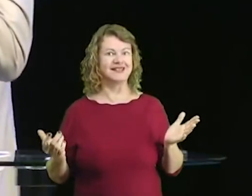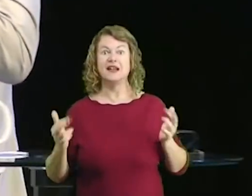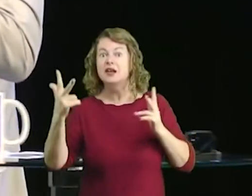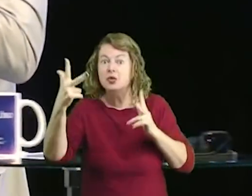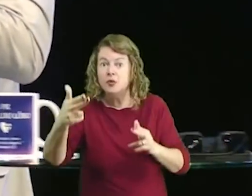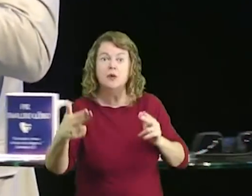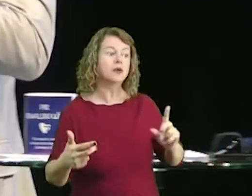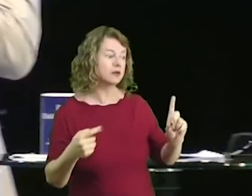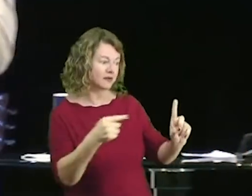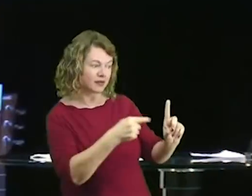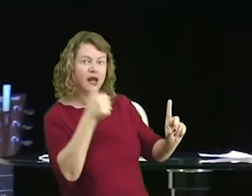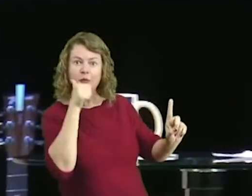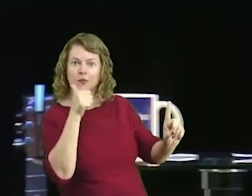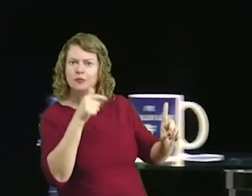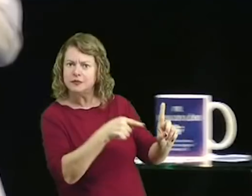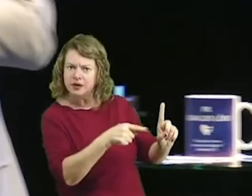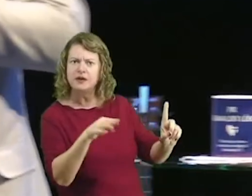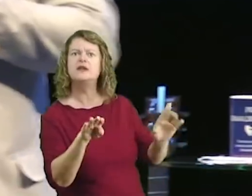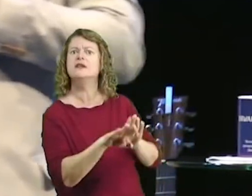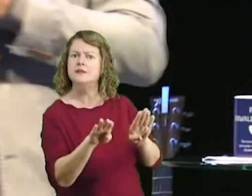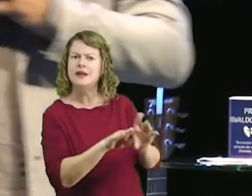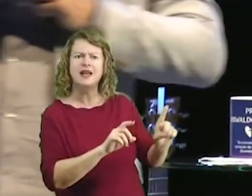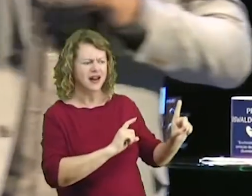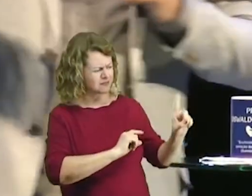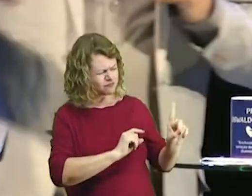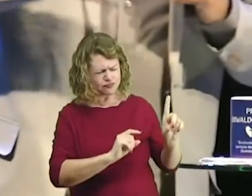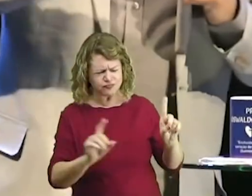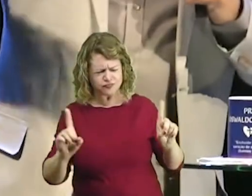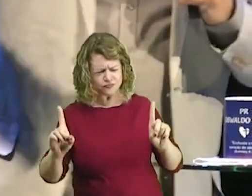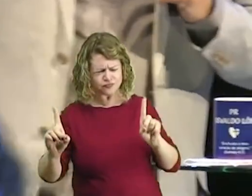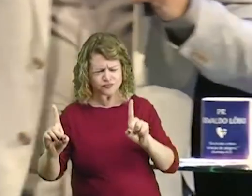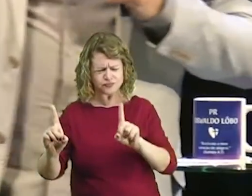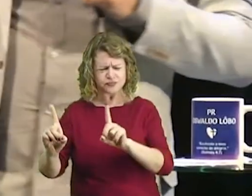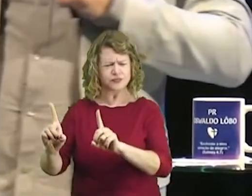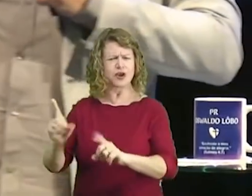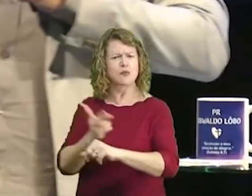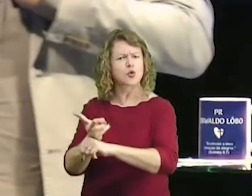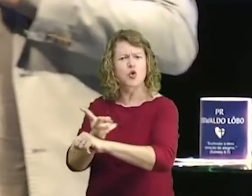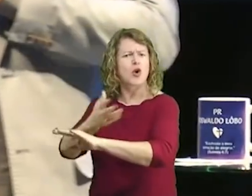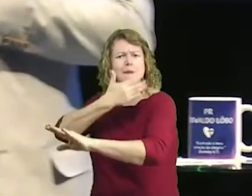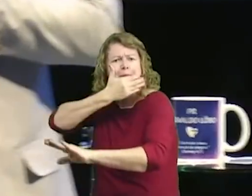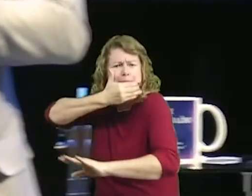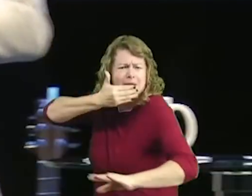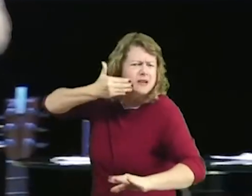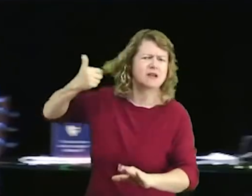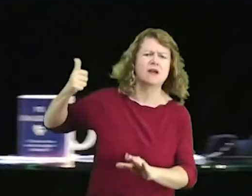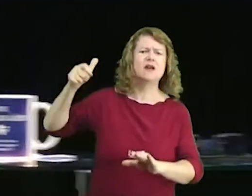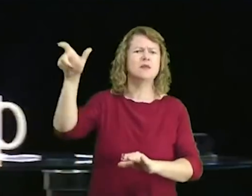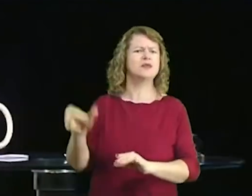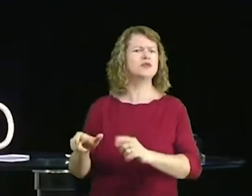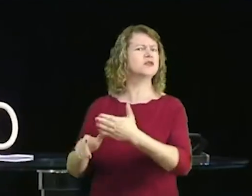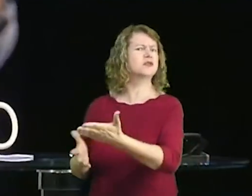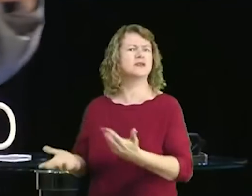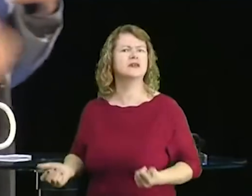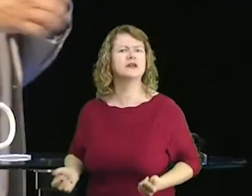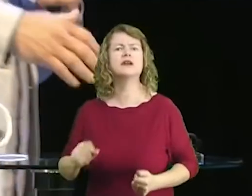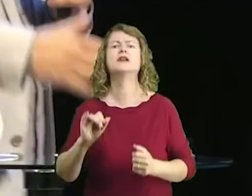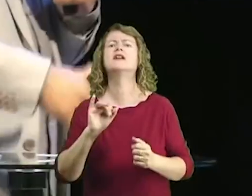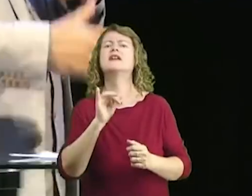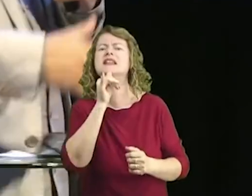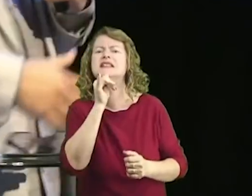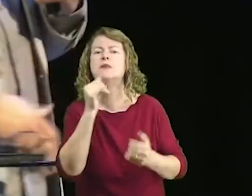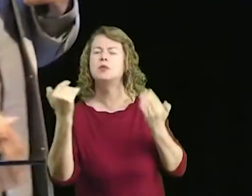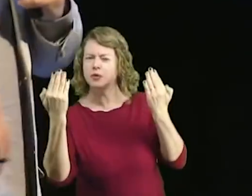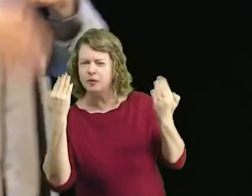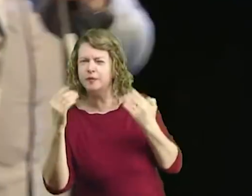vai buscar um perdedor. Você tem um problema para resolver na sua casa, você vai escolher o pior pedreiro que já fez um monte